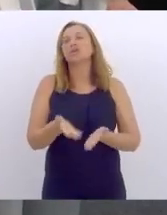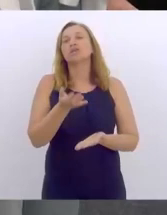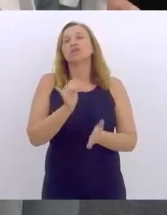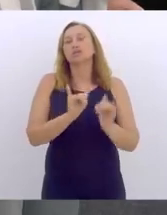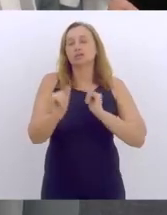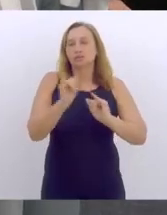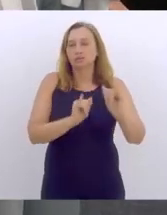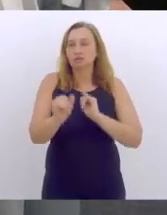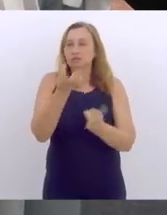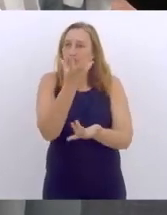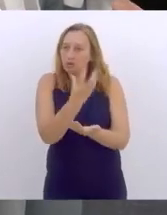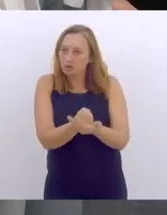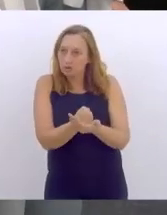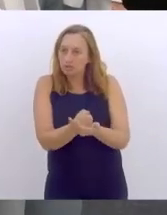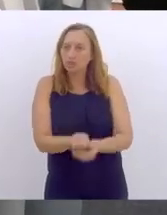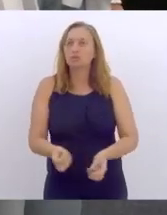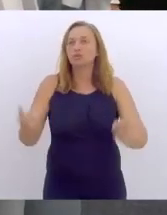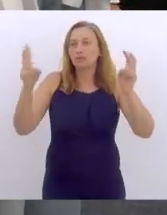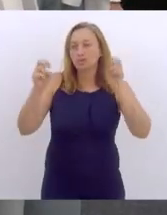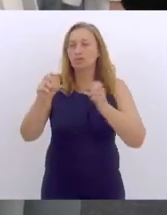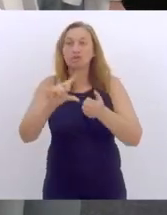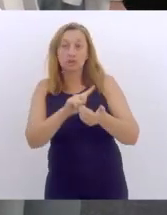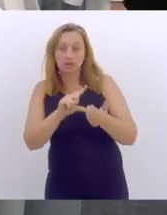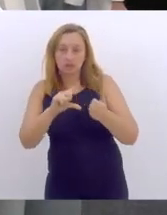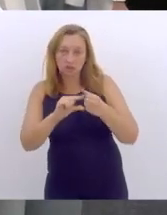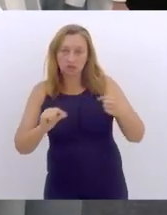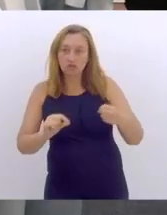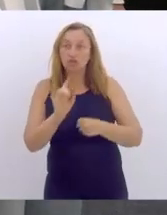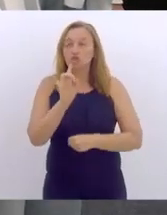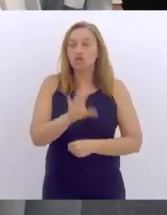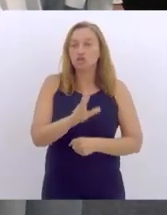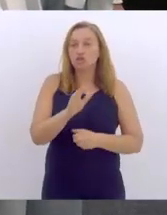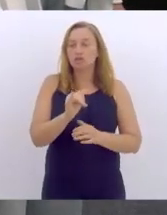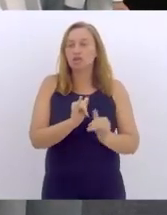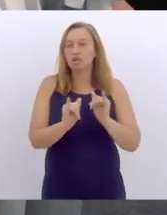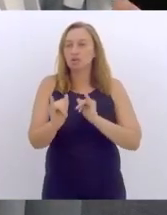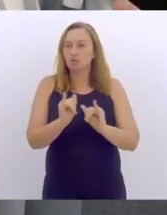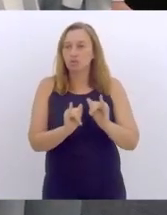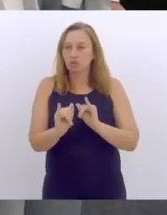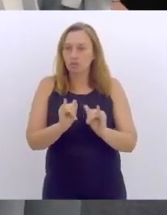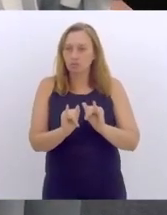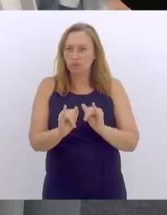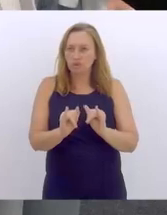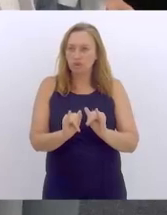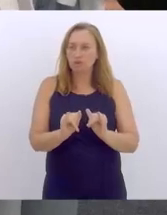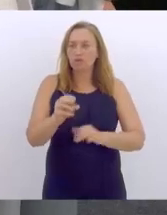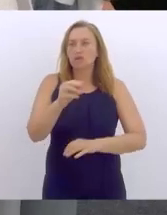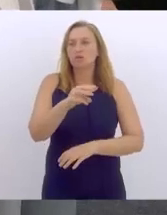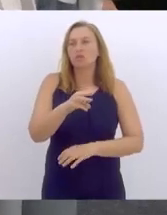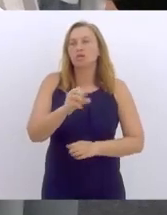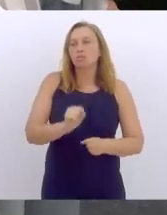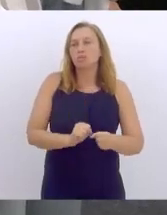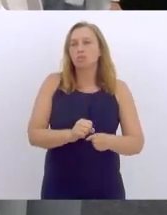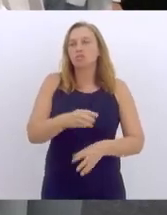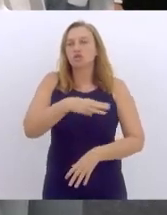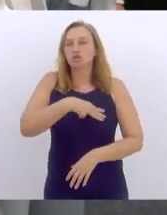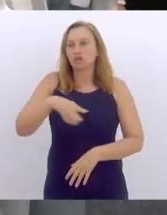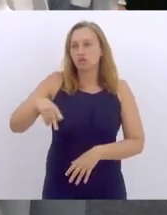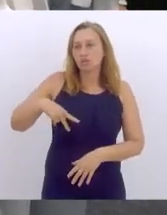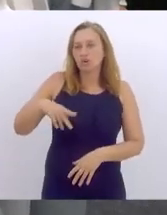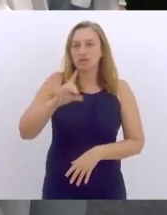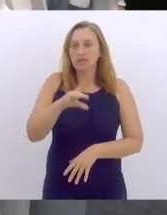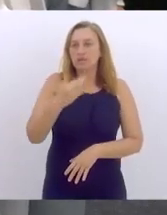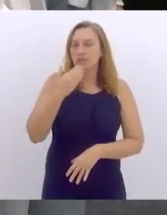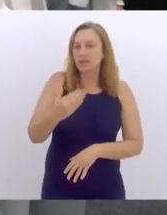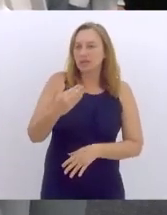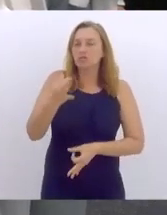do cadastro de que trata este artigo só serão fornecidos ao poder público mediante decisão